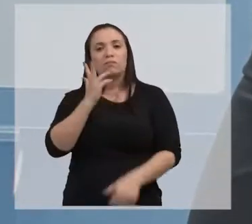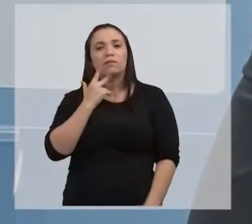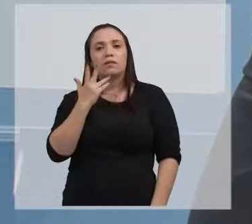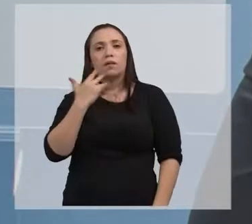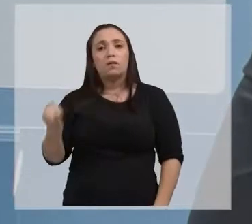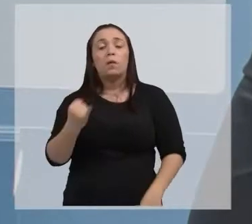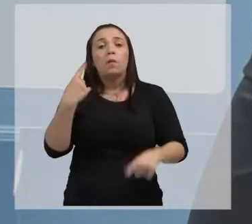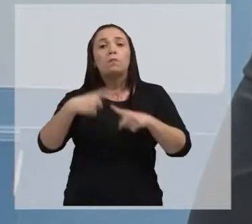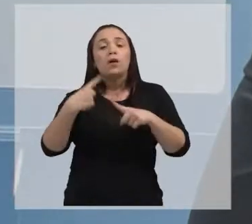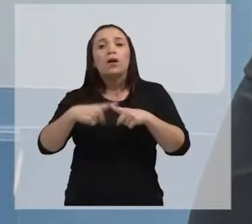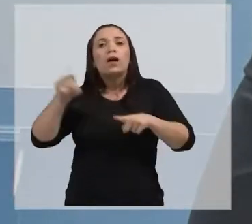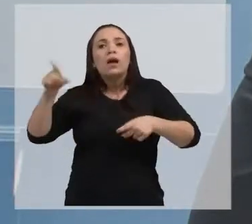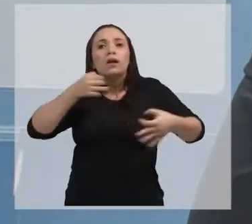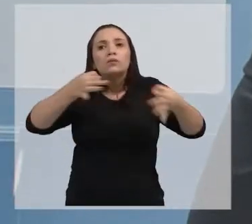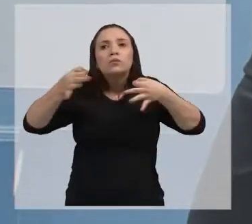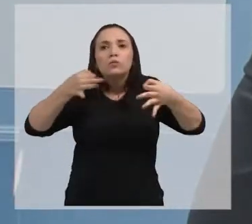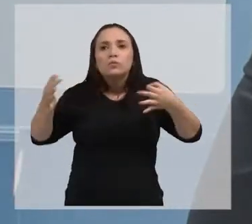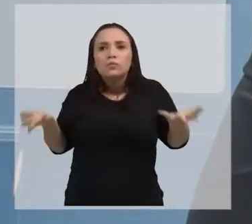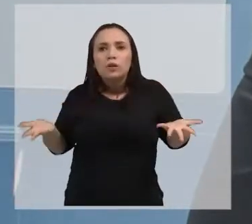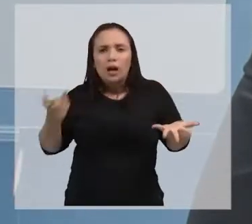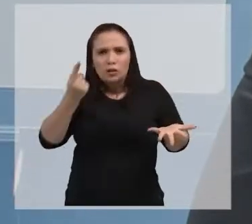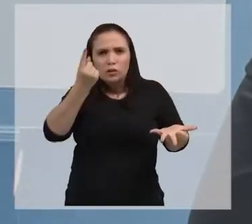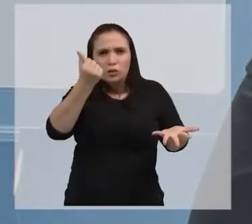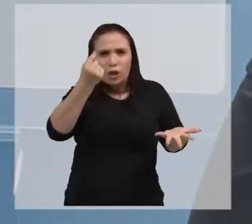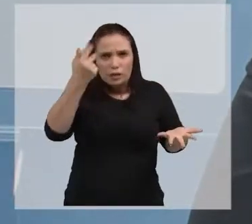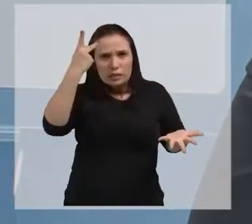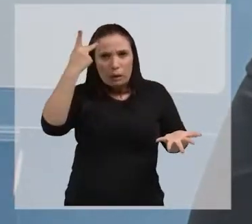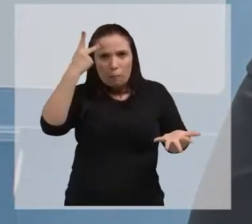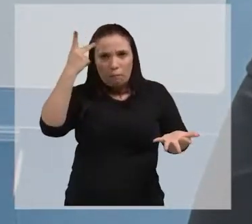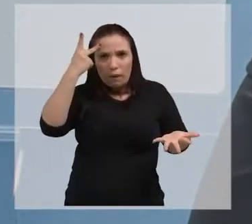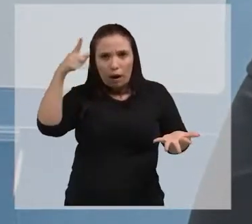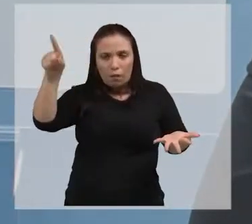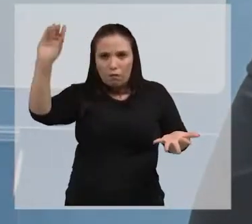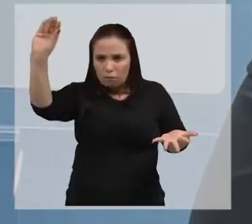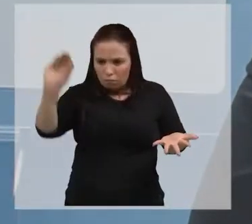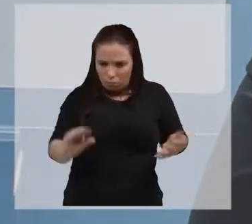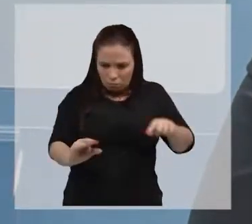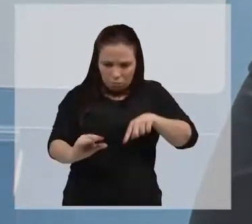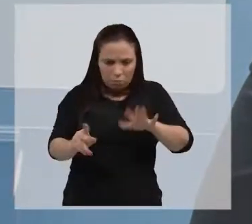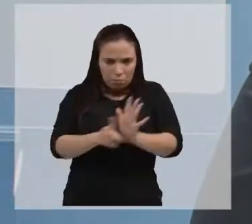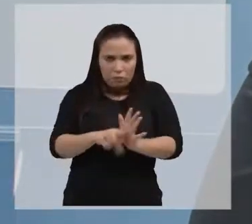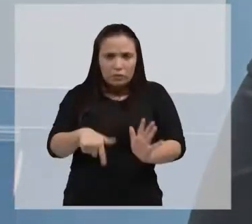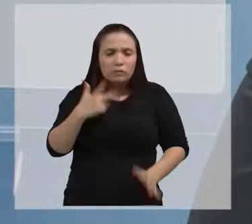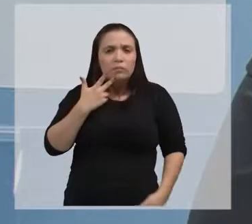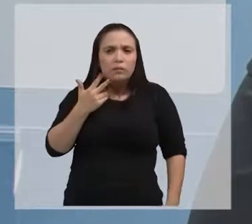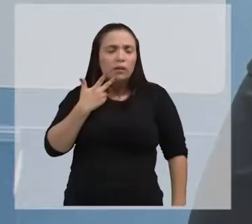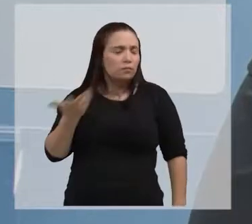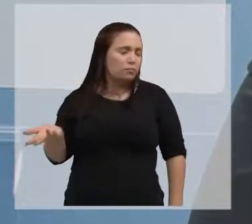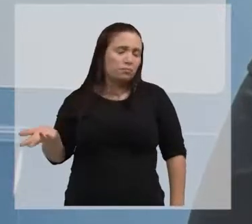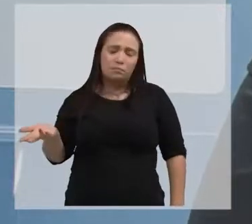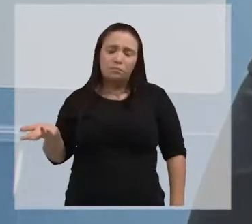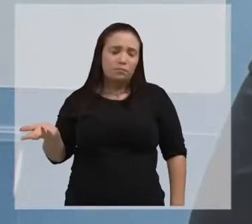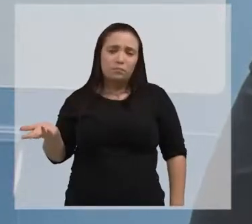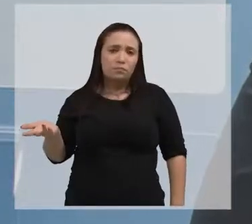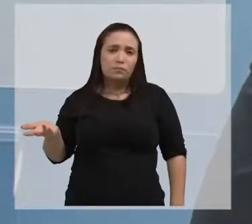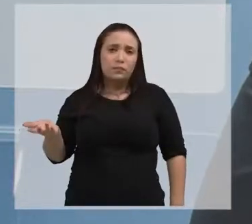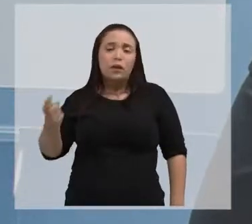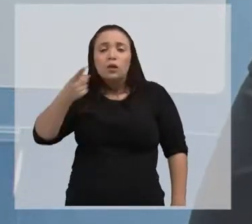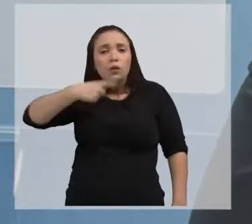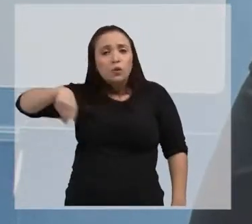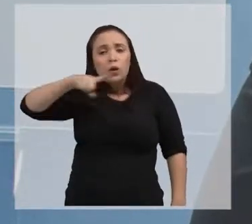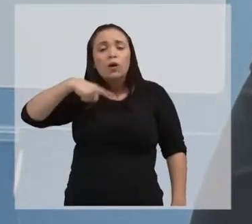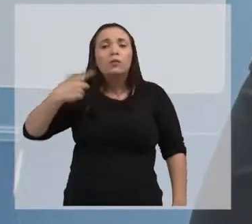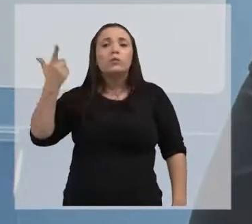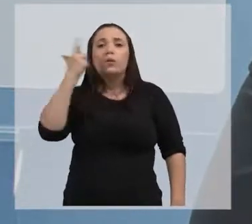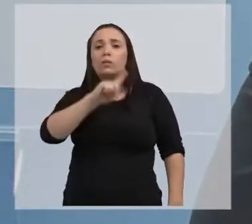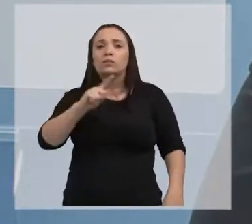ele discutiu o Pacto Federativo para dizer que o dinheiro de São Paulo está vindo para o Ceará, isso é o pensamento do paulista, cara. A gente só